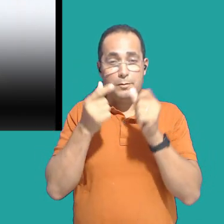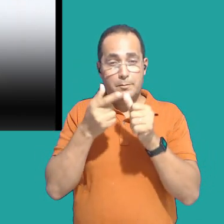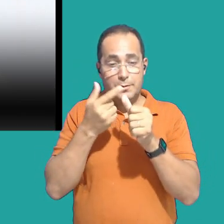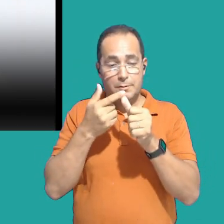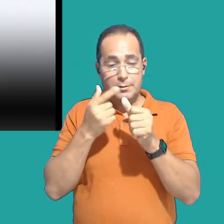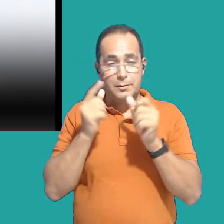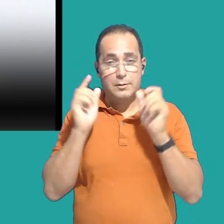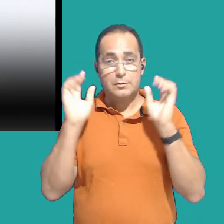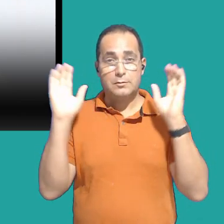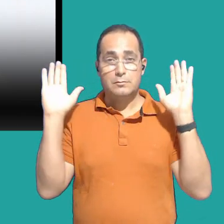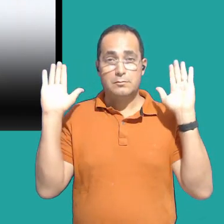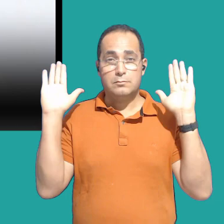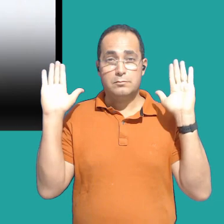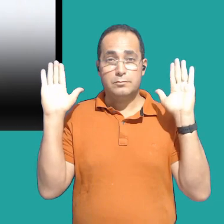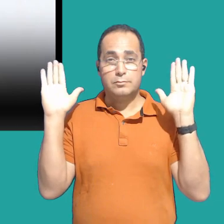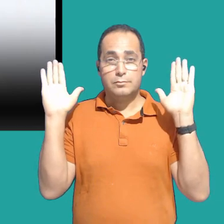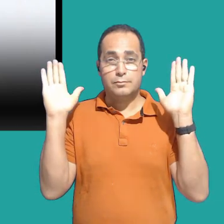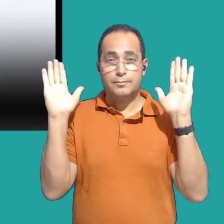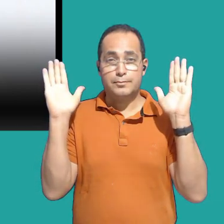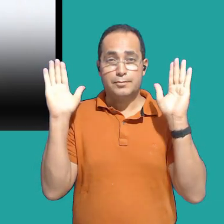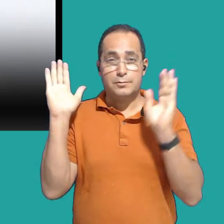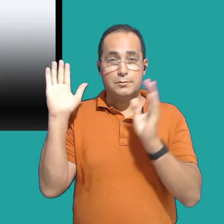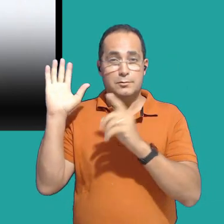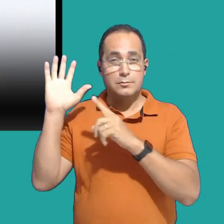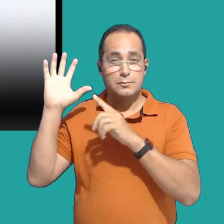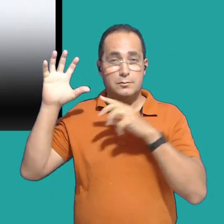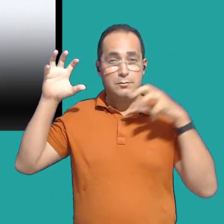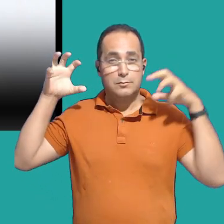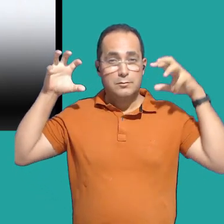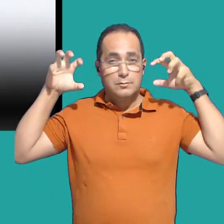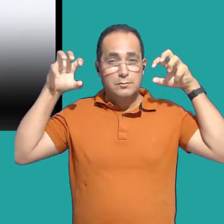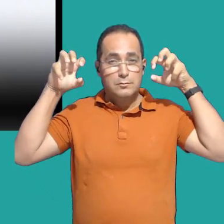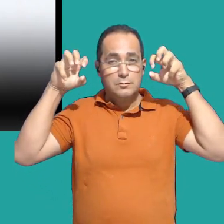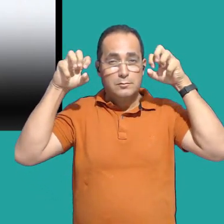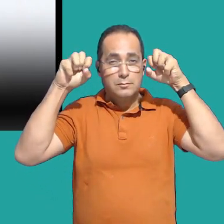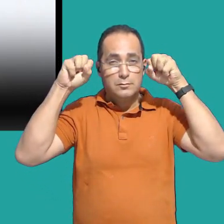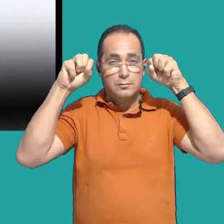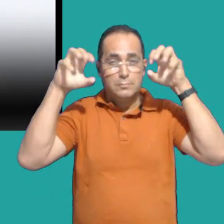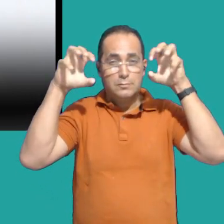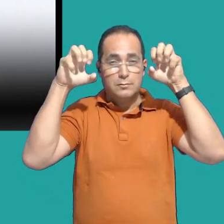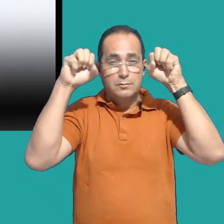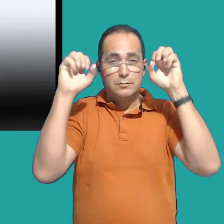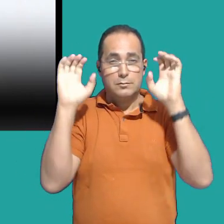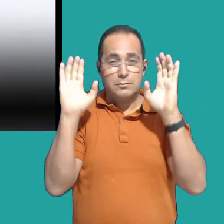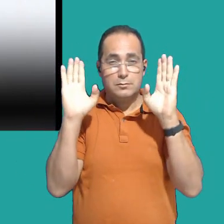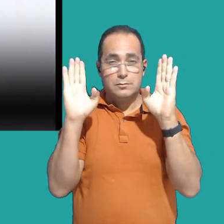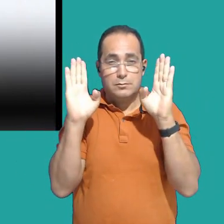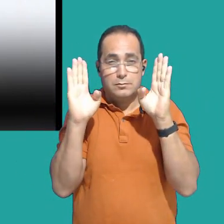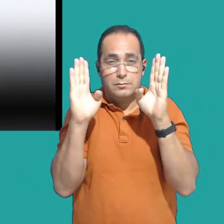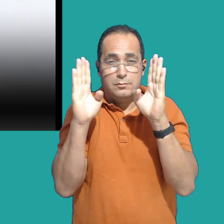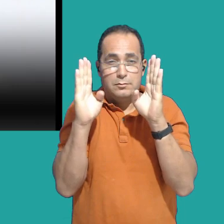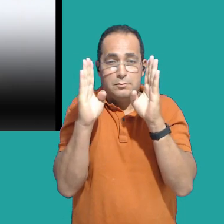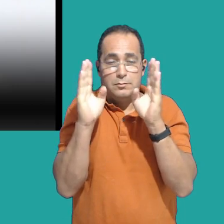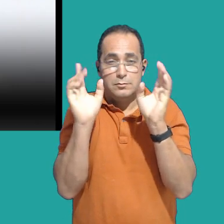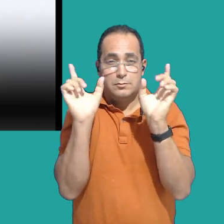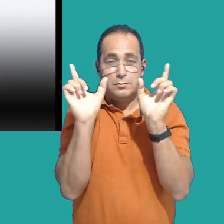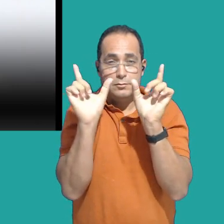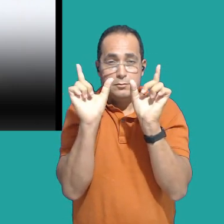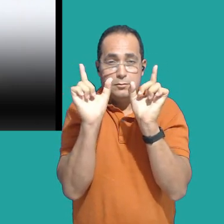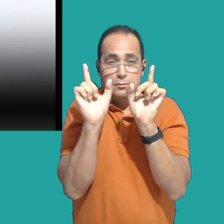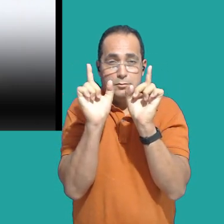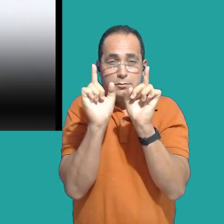perdendo primeiramente a visão periférica, Sim. lateral, e depois foi afunilando para o centro. Então,